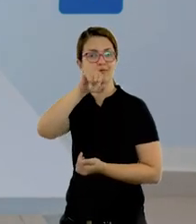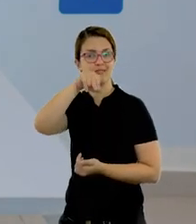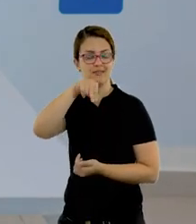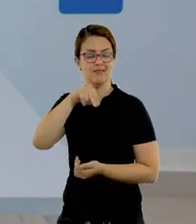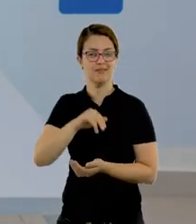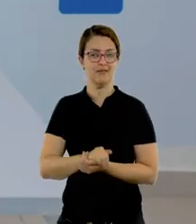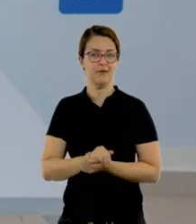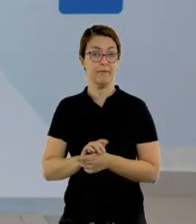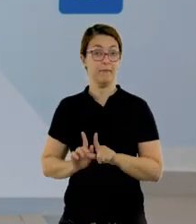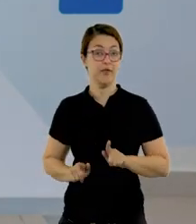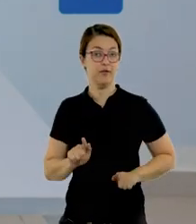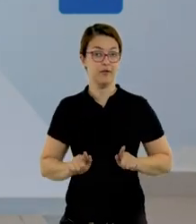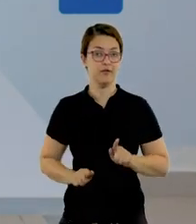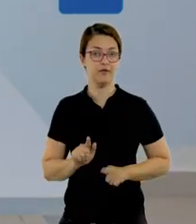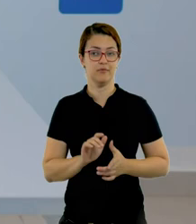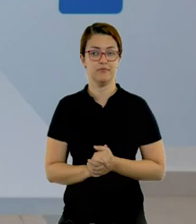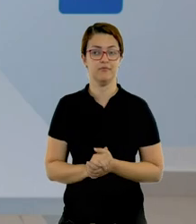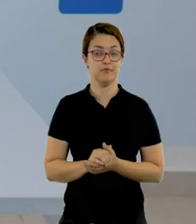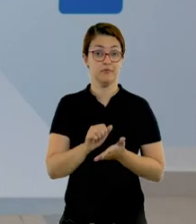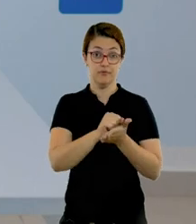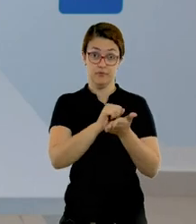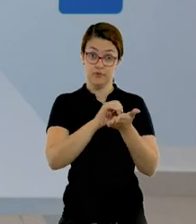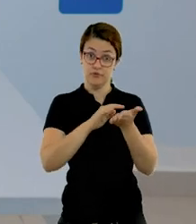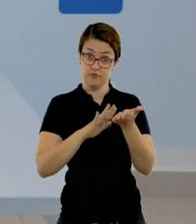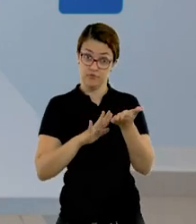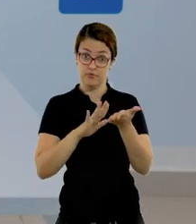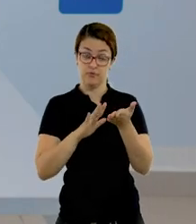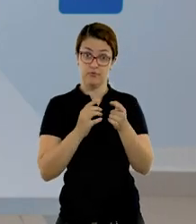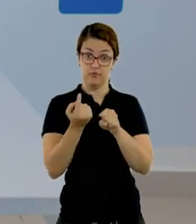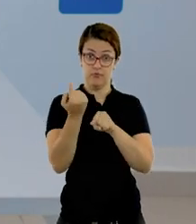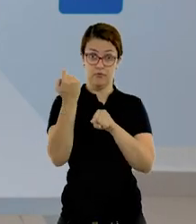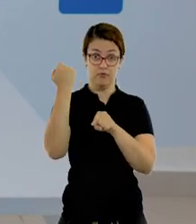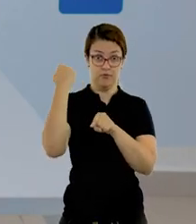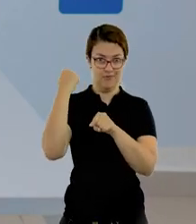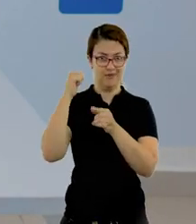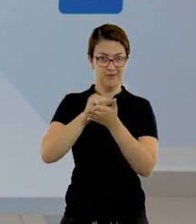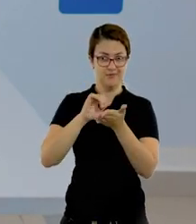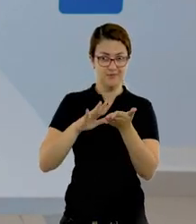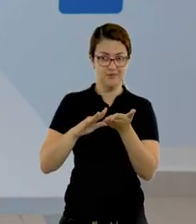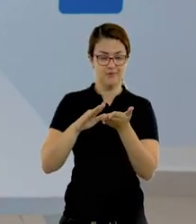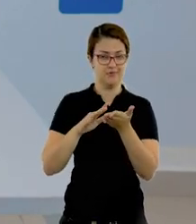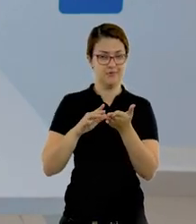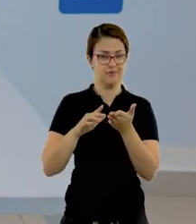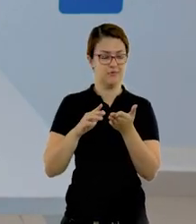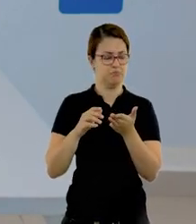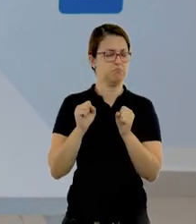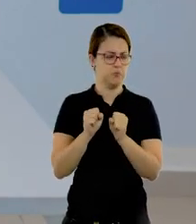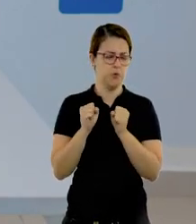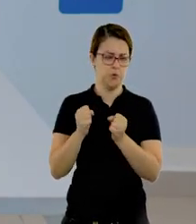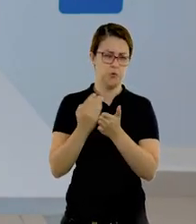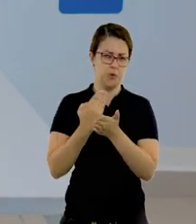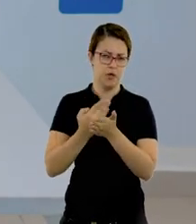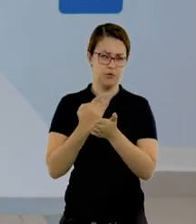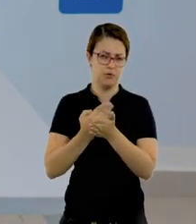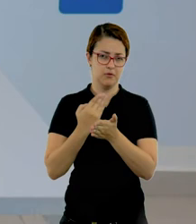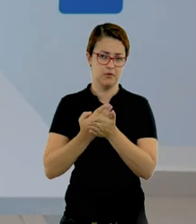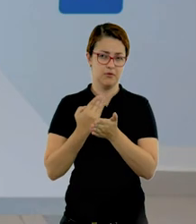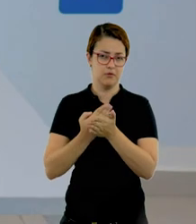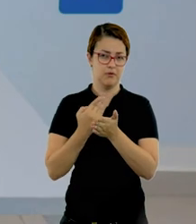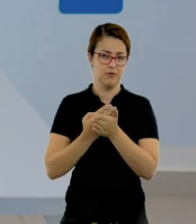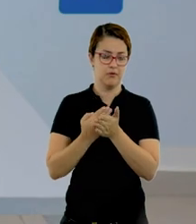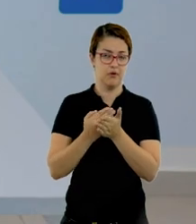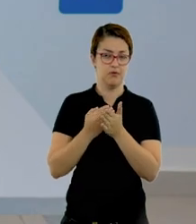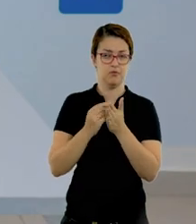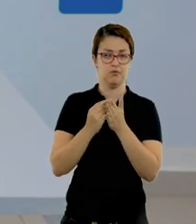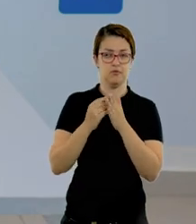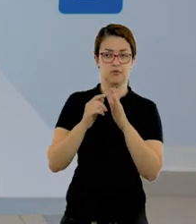assistir disponível para retomar, nós vamos também fazer uma atividade das placas. O que é isso? Vocês podem fazer no caderno. Vocês